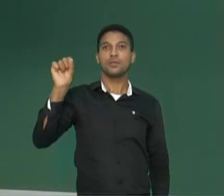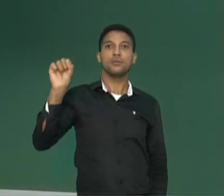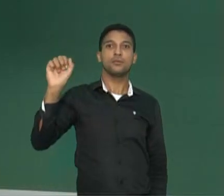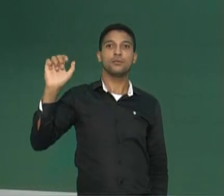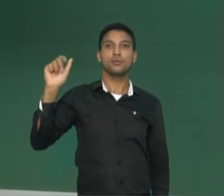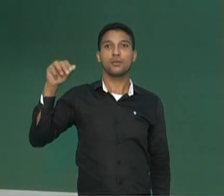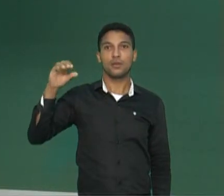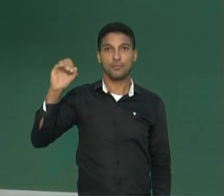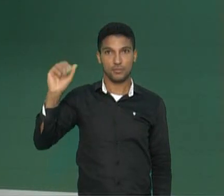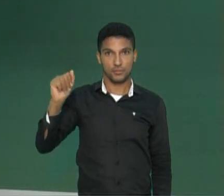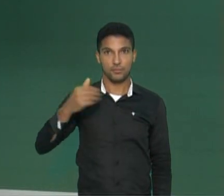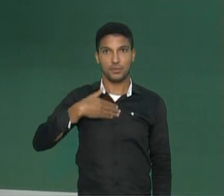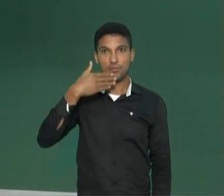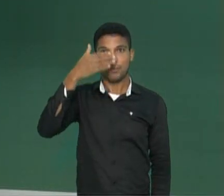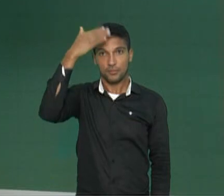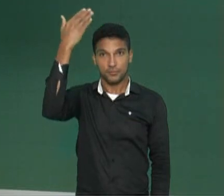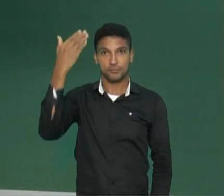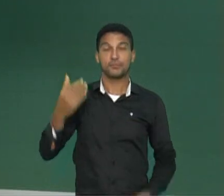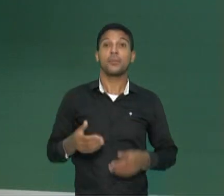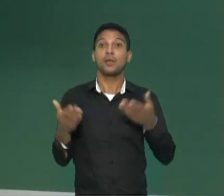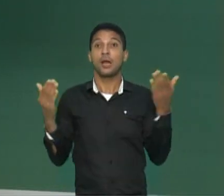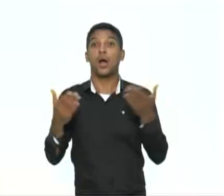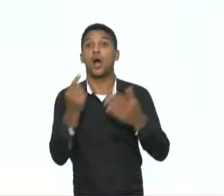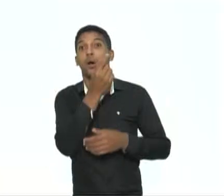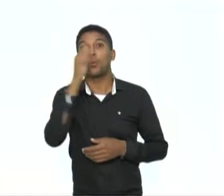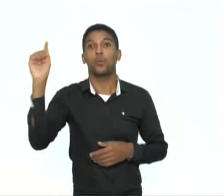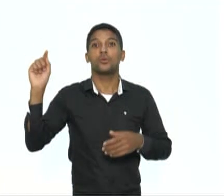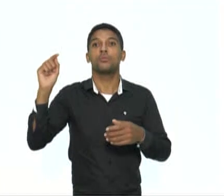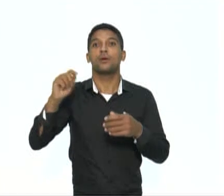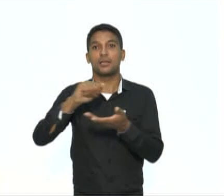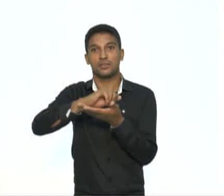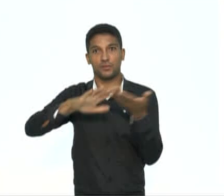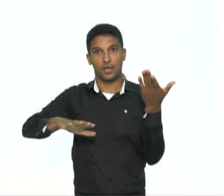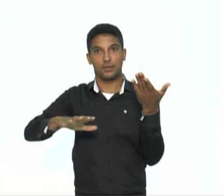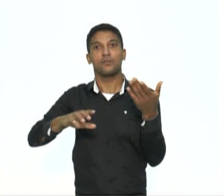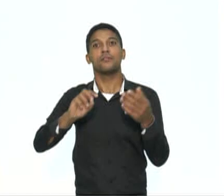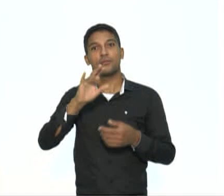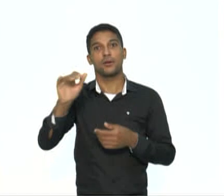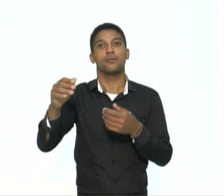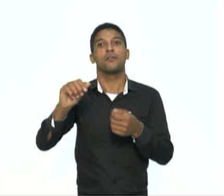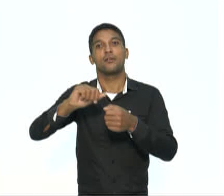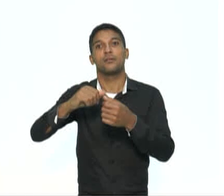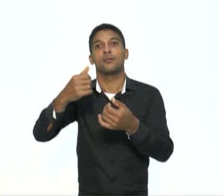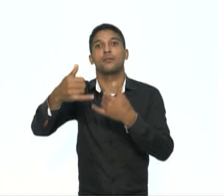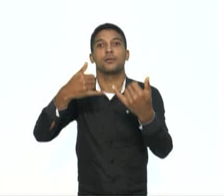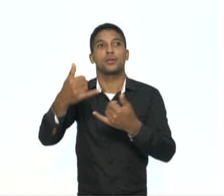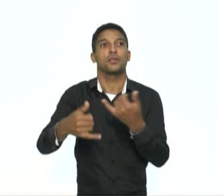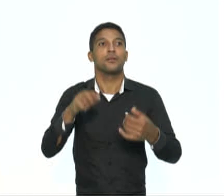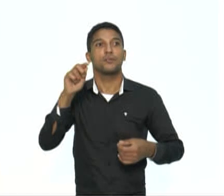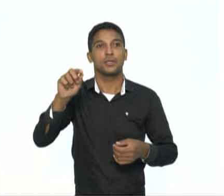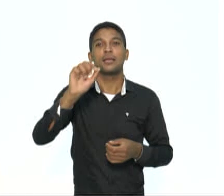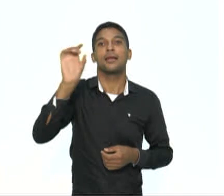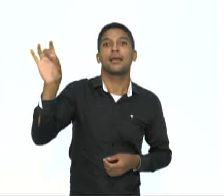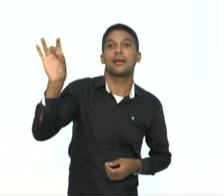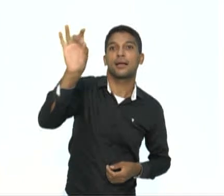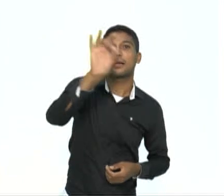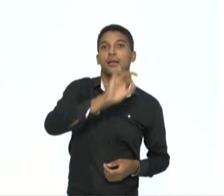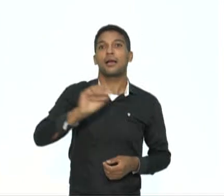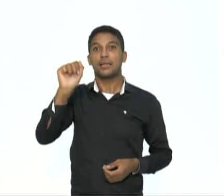uma brincadeira nessa última atividade com vocês. Baseado nos conhecimentos do segundo trimestre, analise cada imagem escrevendo a